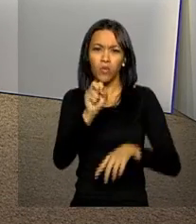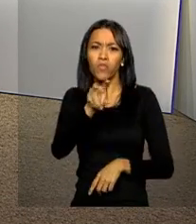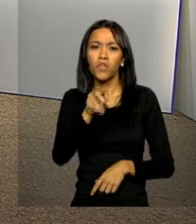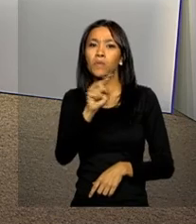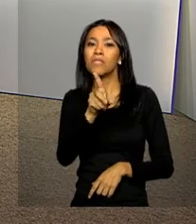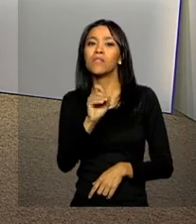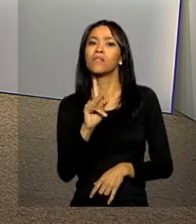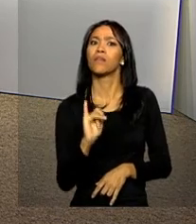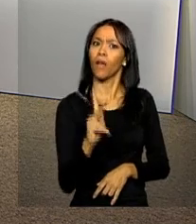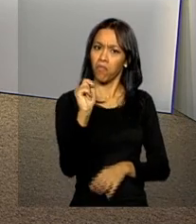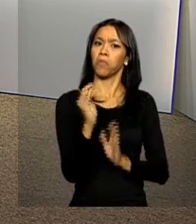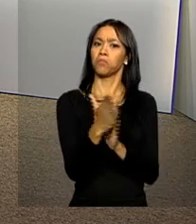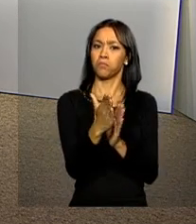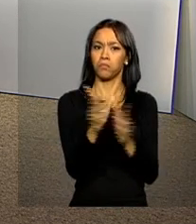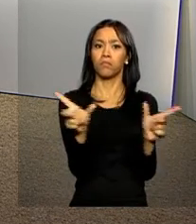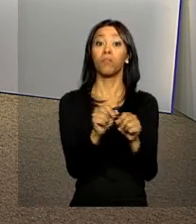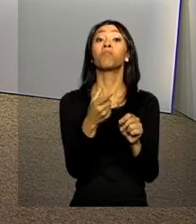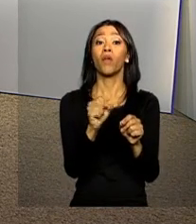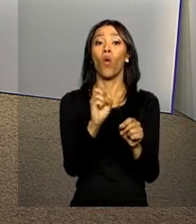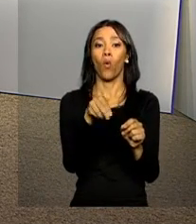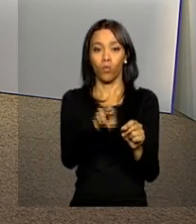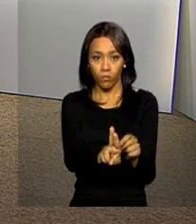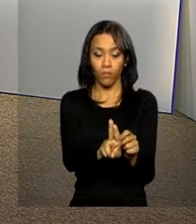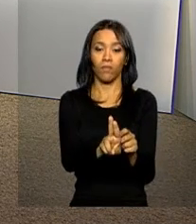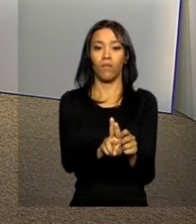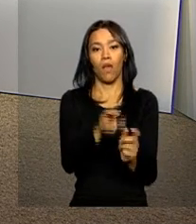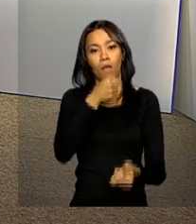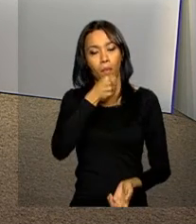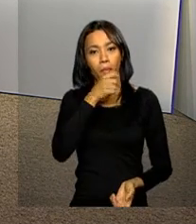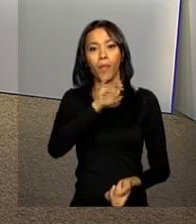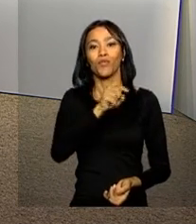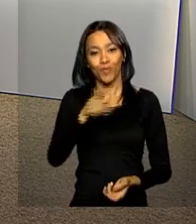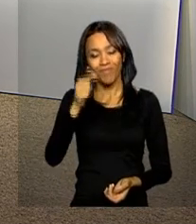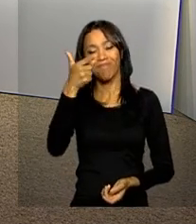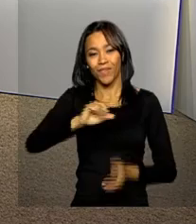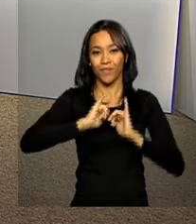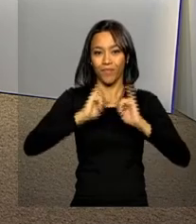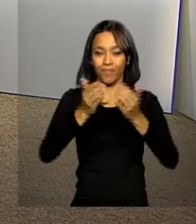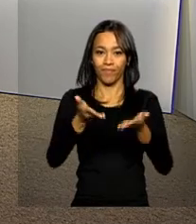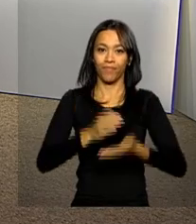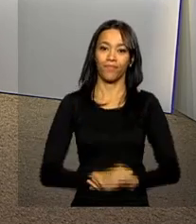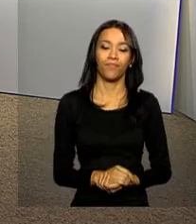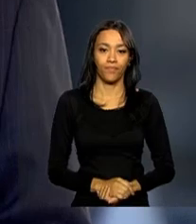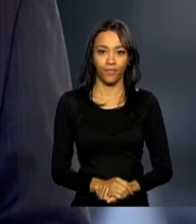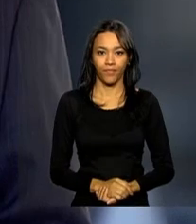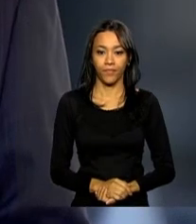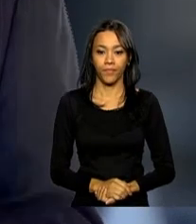zica foi elogiada pela organização das nações unidas o repórter joão pedro neto tem as informações